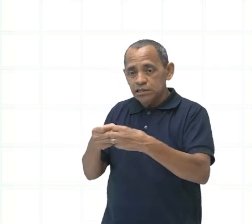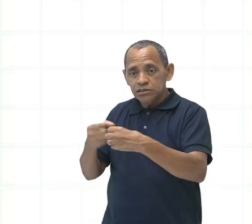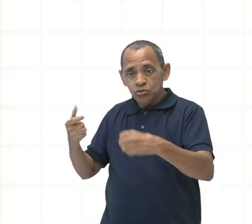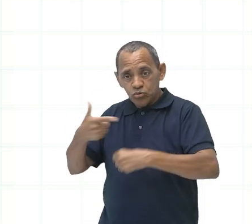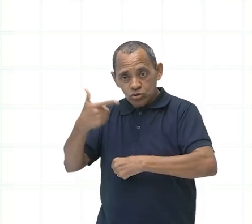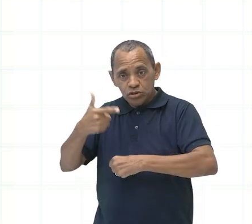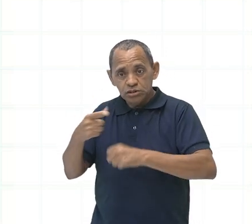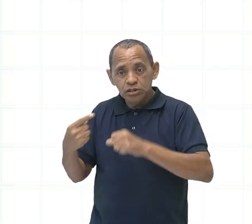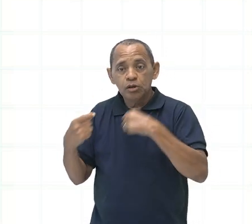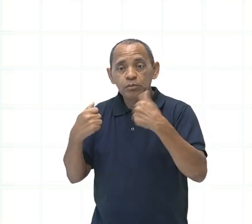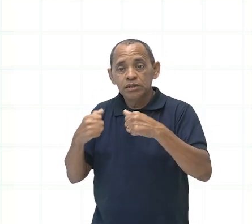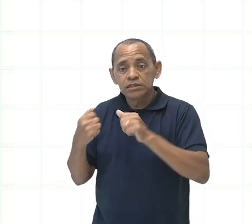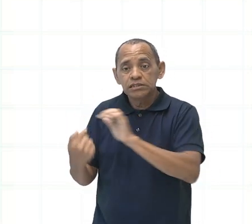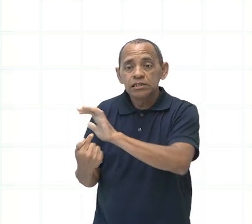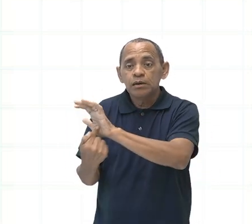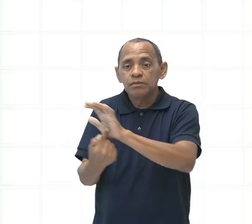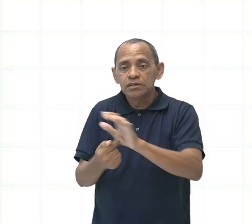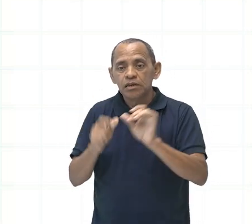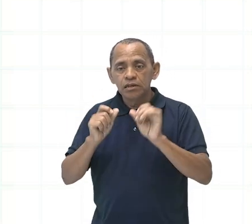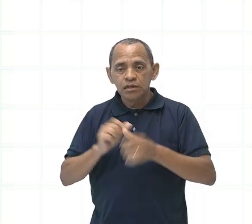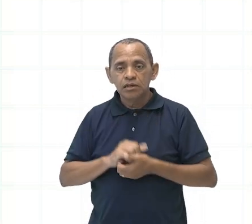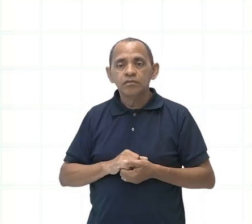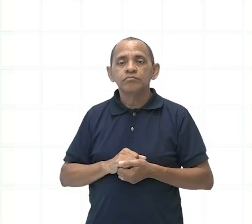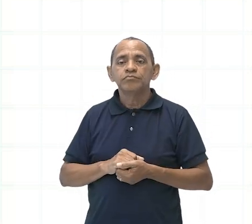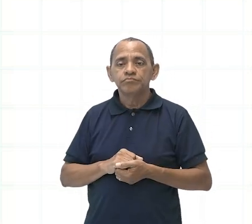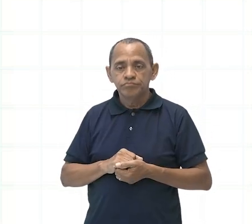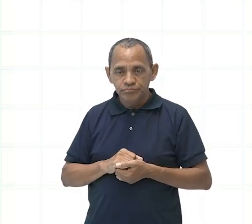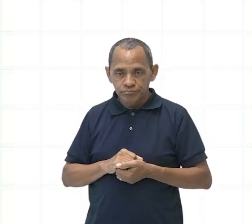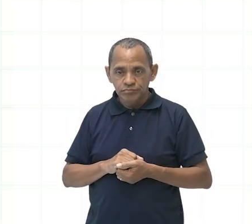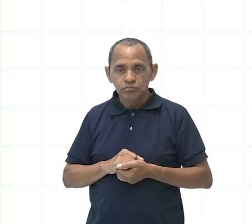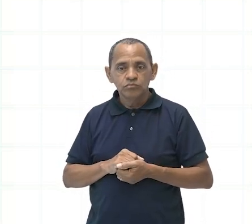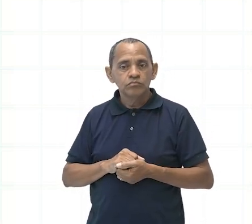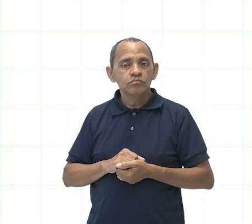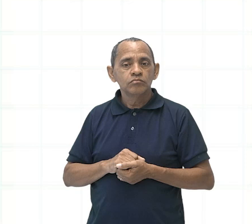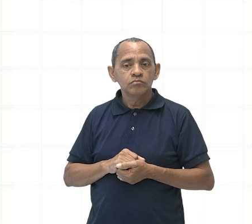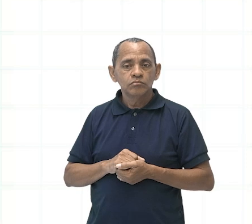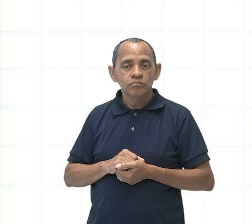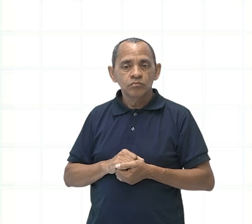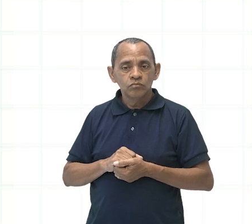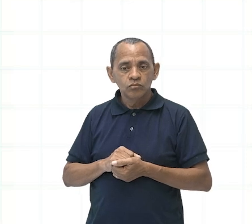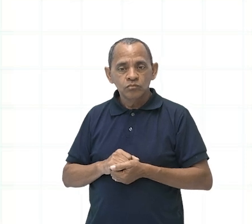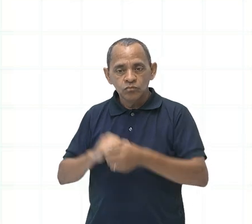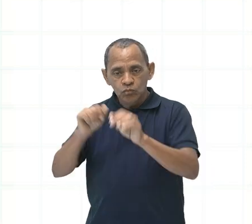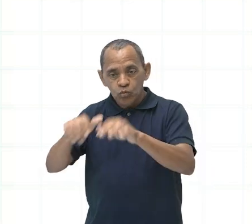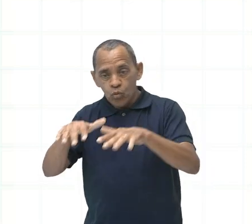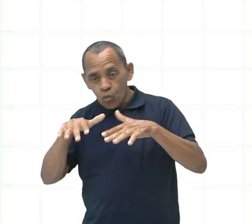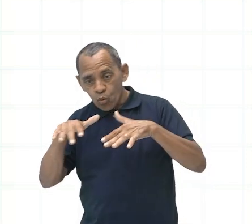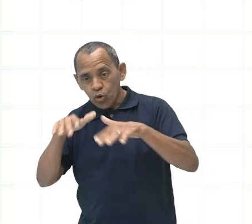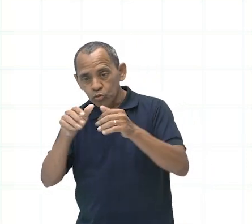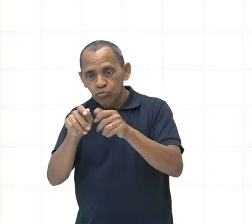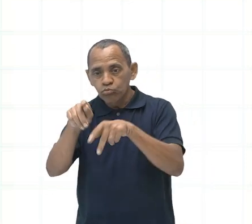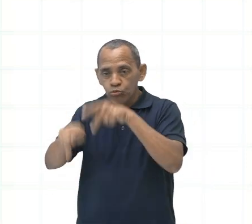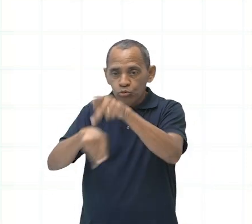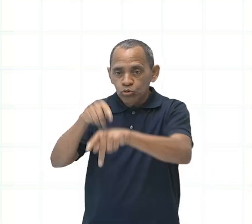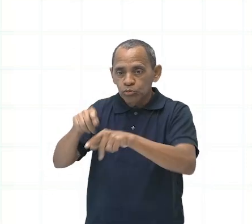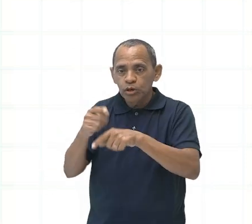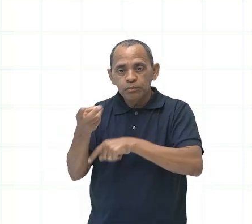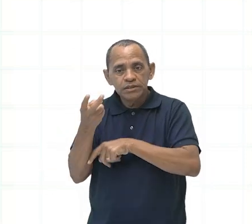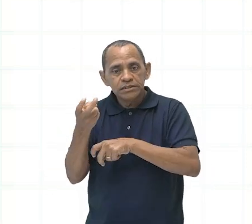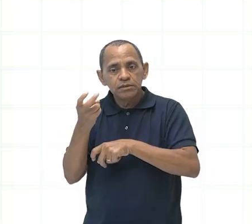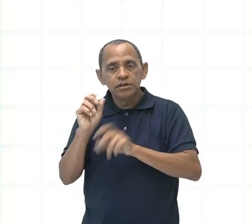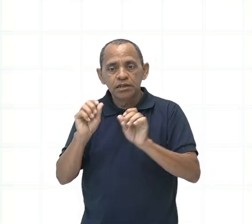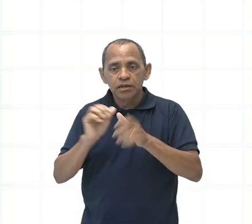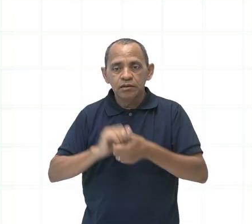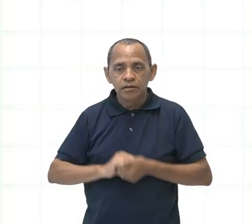oração, precisará fazer a apresentação em público. A gente tem aqui a nossa locução, aqui a locução